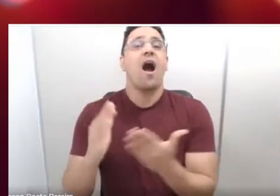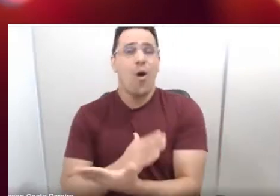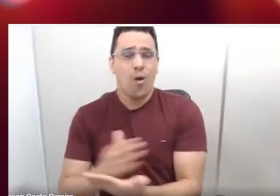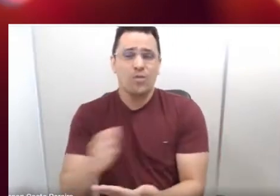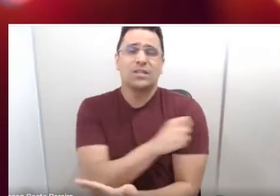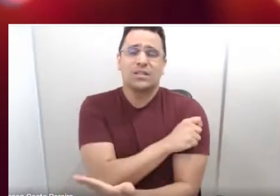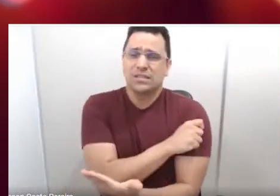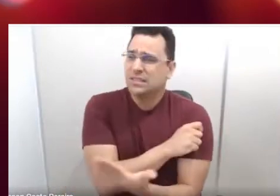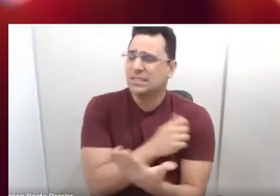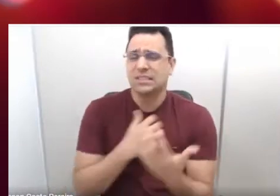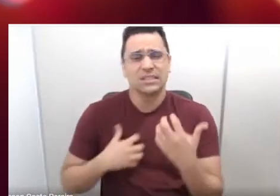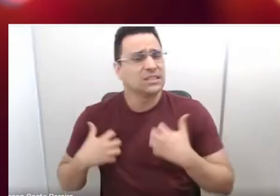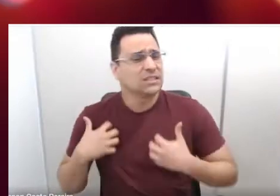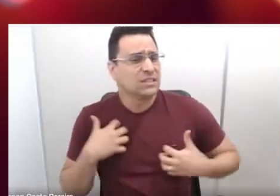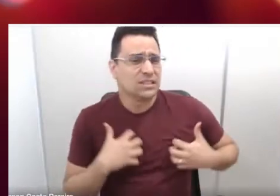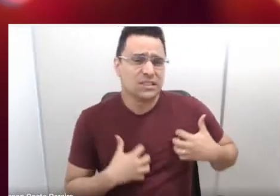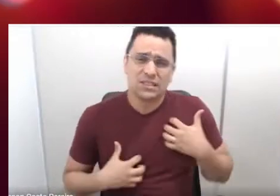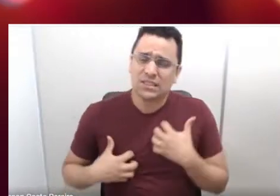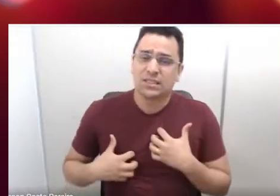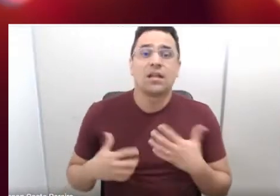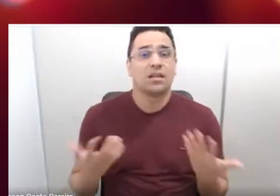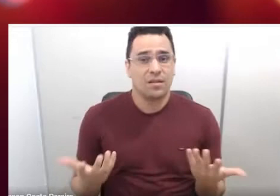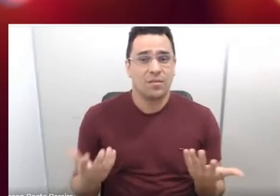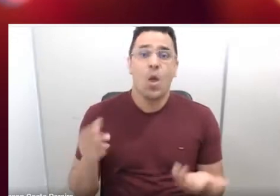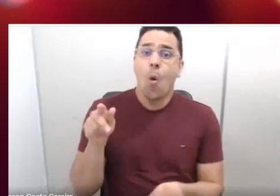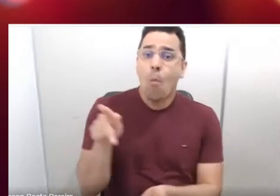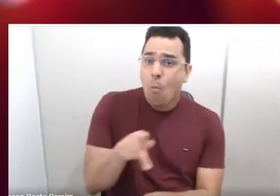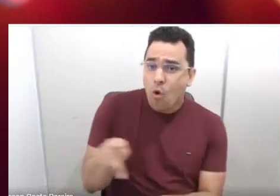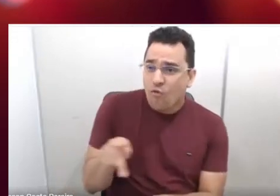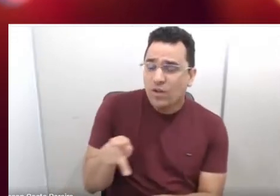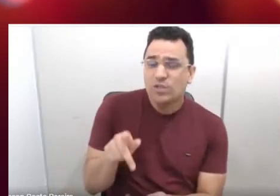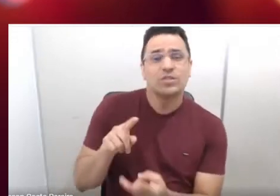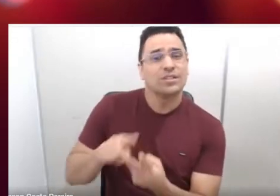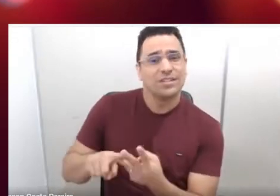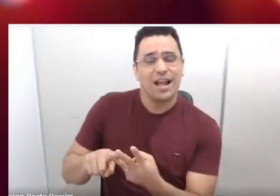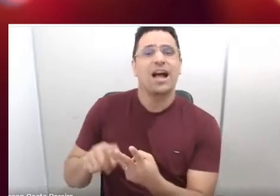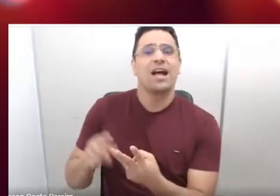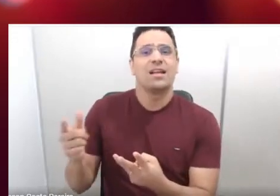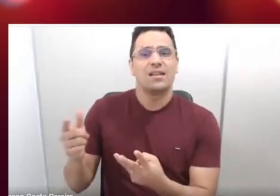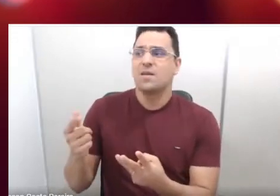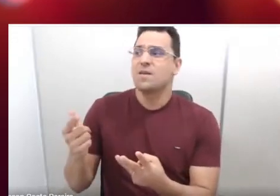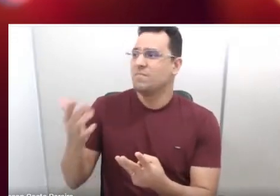meio a isso, né, de perderam, e professores também, acho que o conjunto da comunidade, pessoas muito